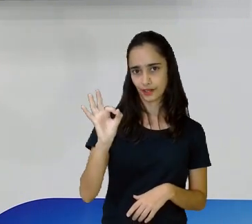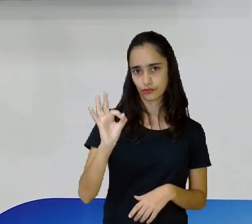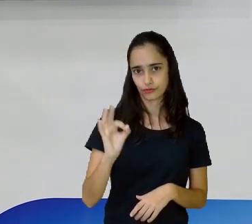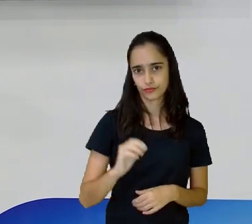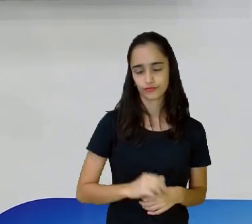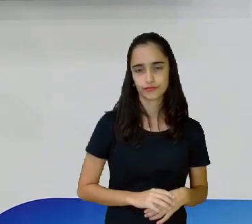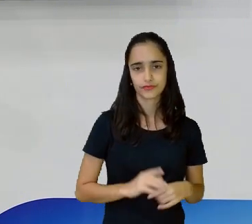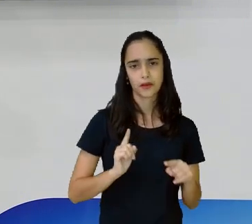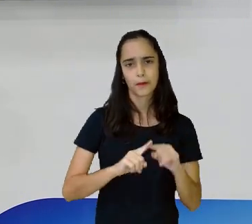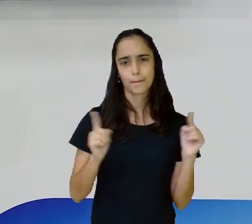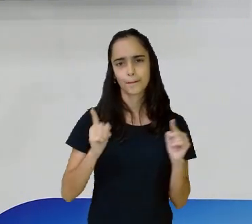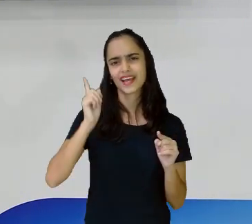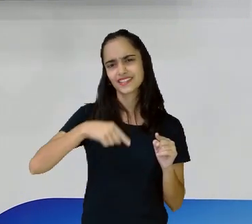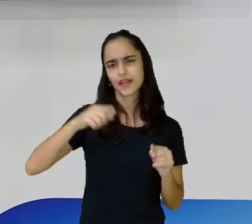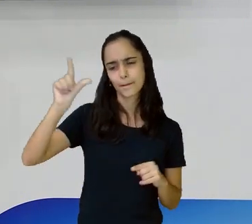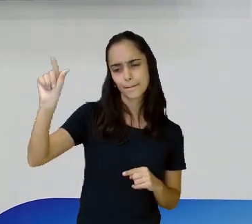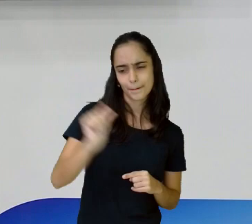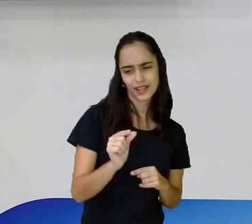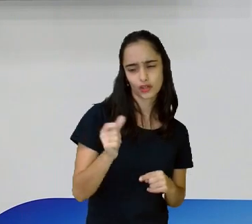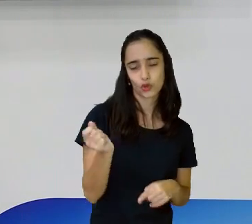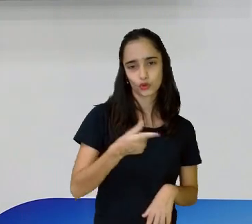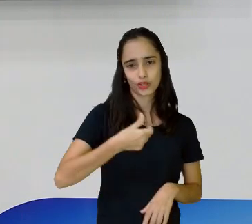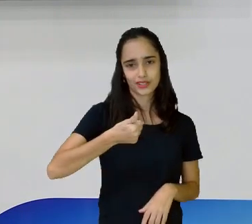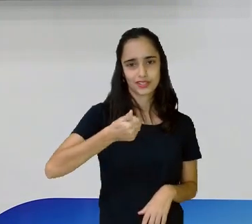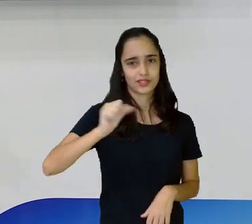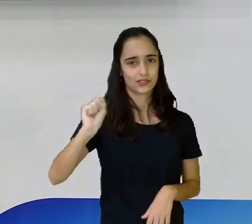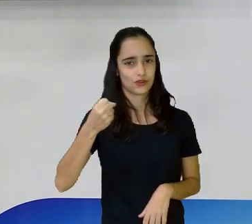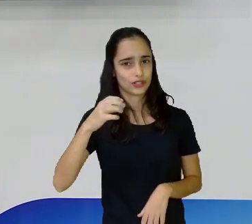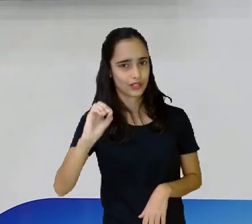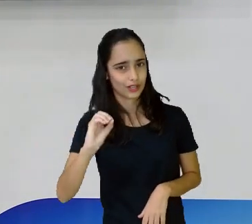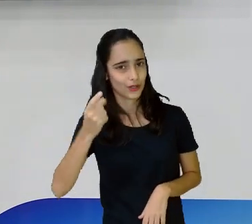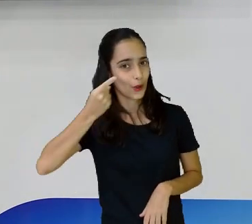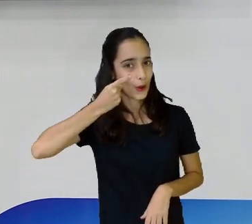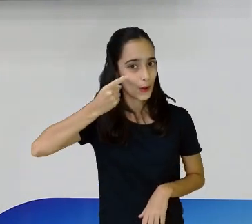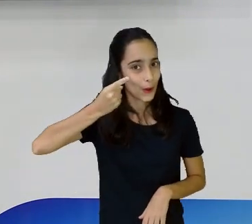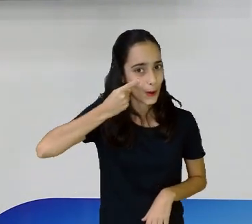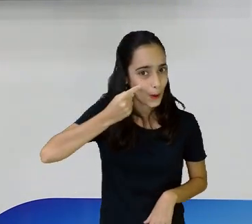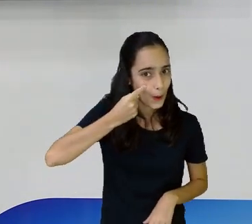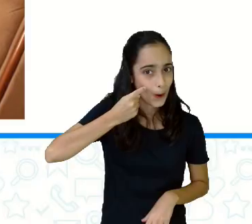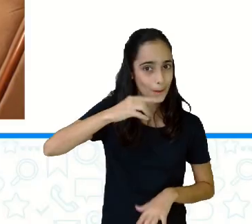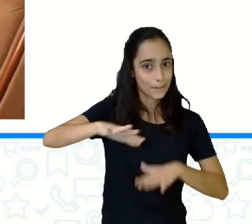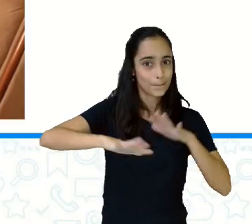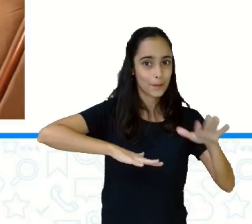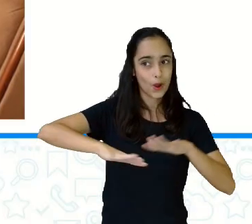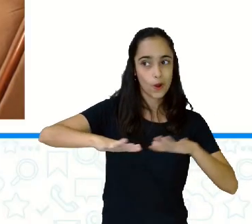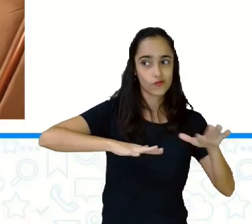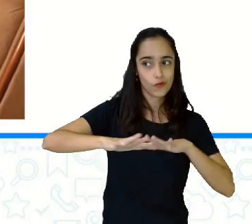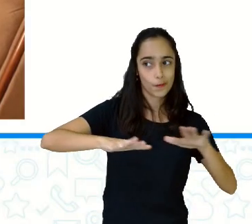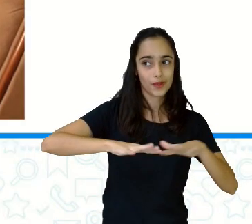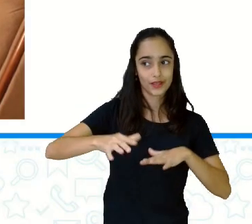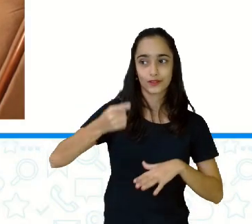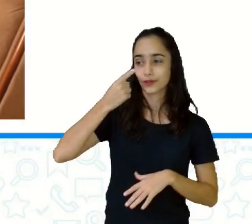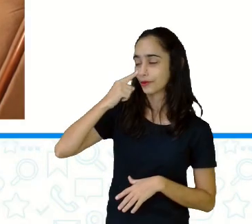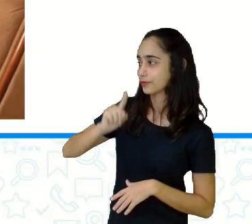90, mas é menor que 180, beleza? Ó, movimento de selfie,